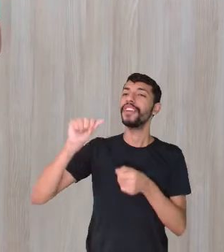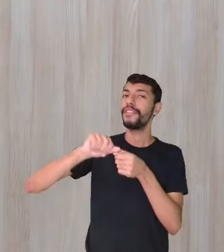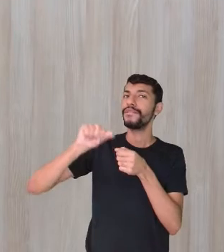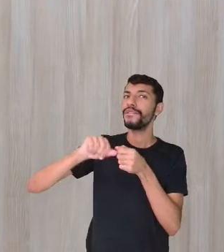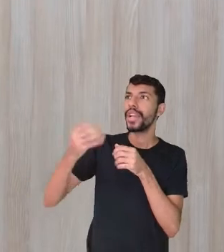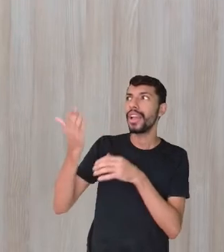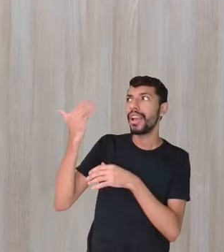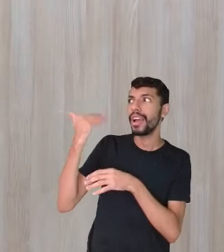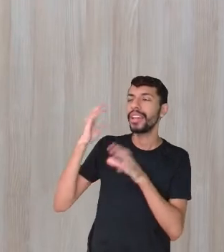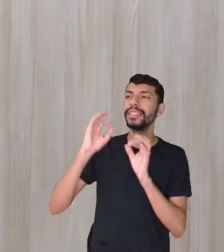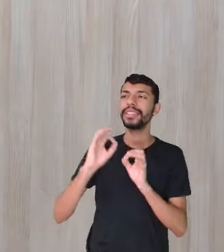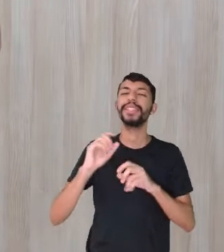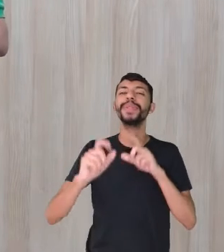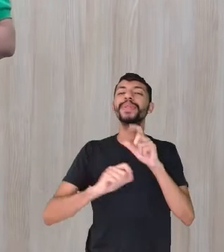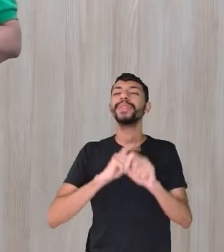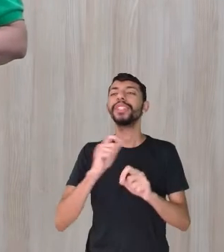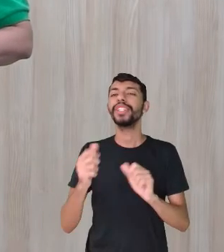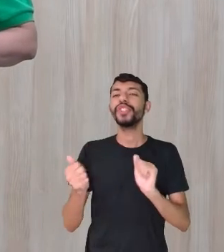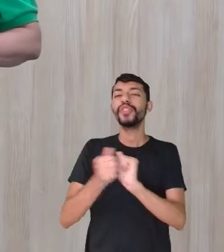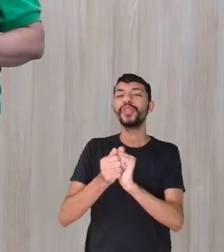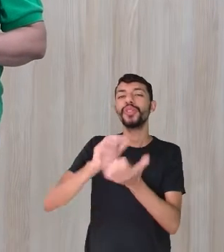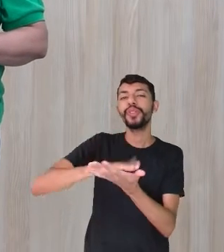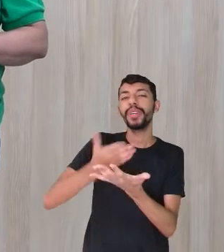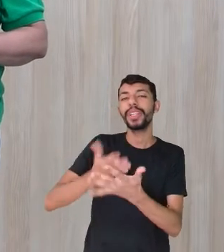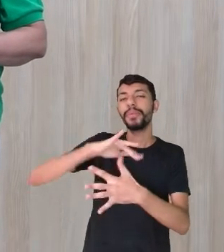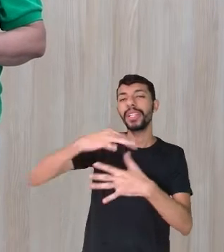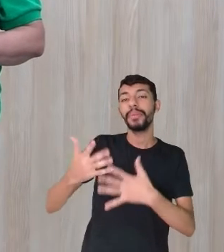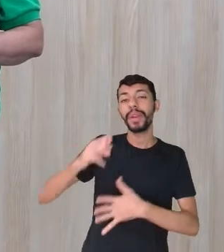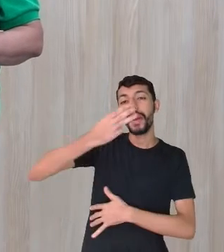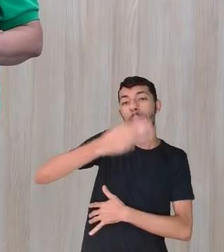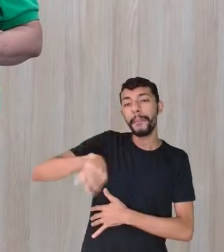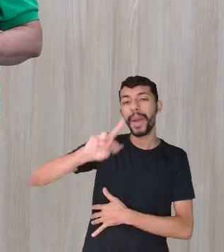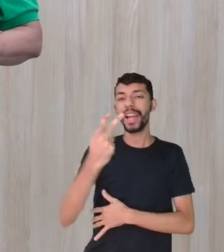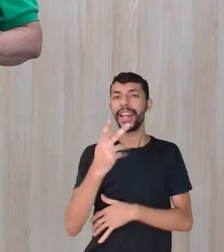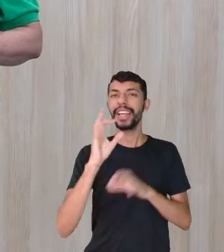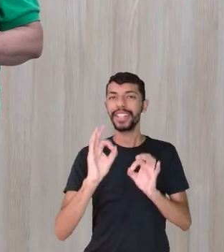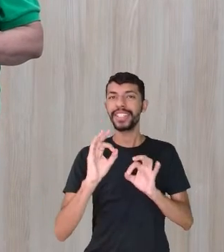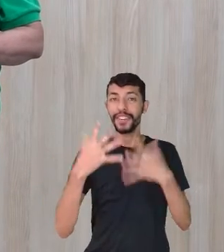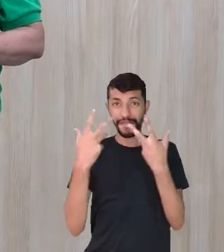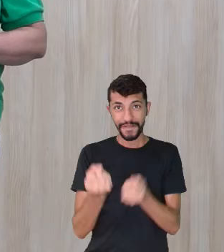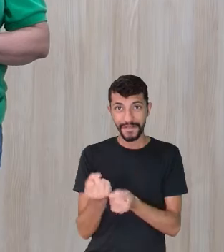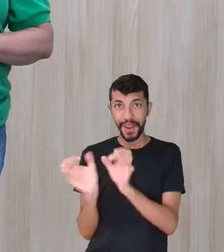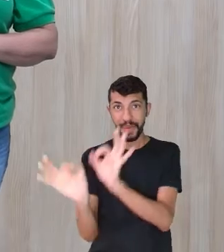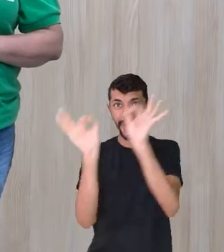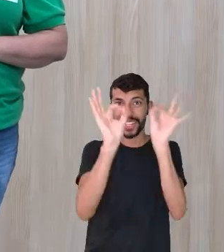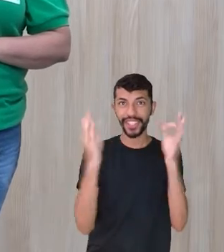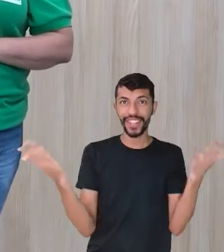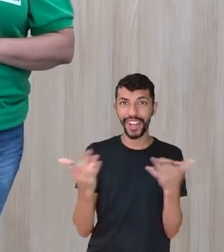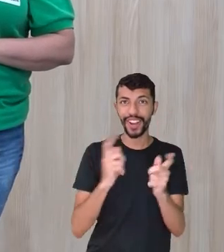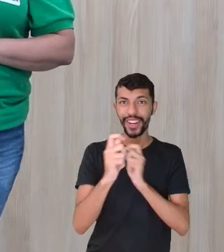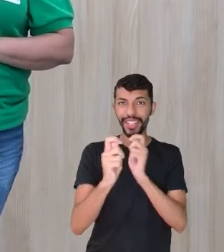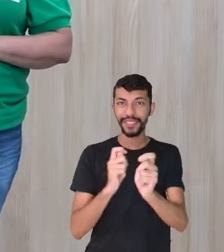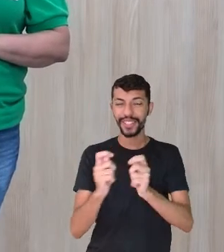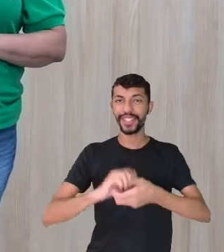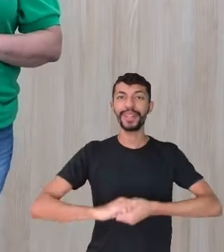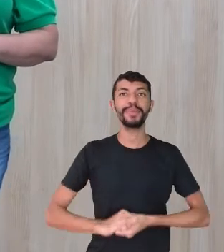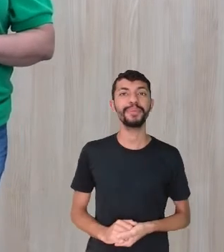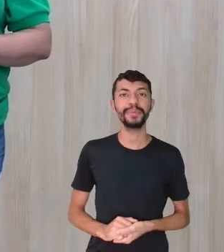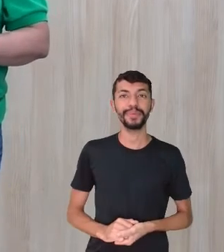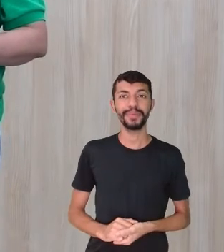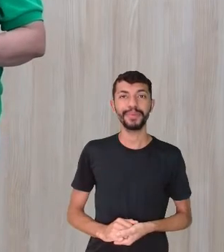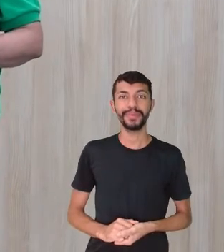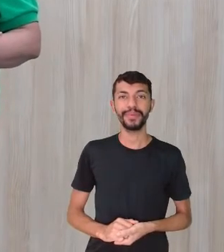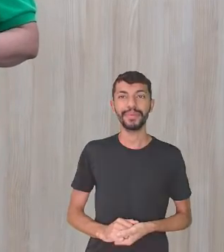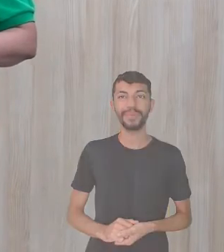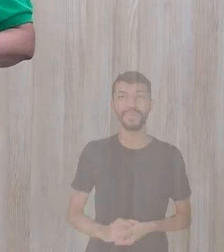é? Com a intérprete Helena. Então, vamos assistir essa entrevista.